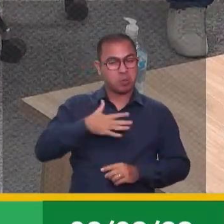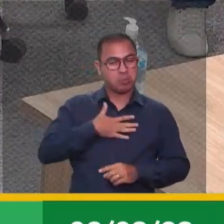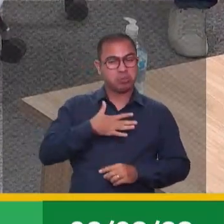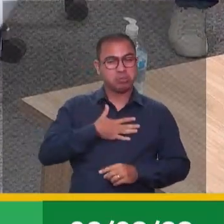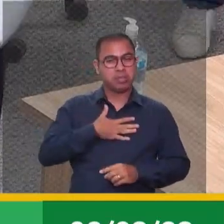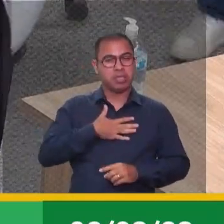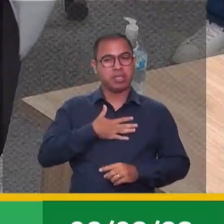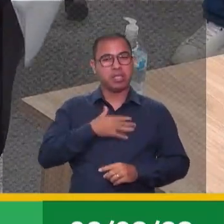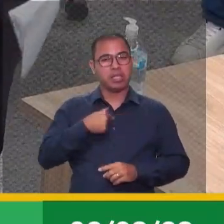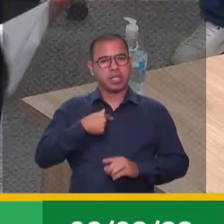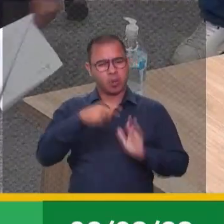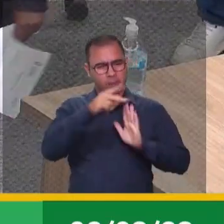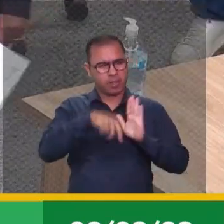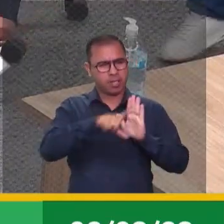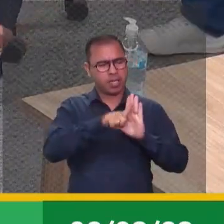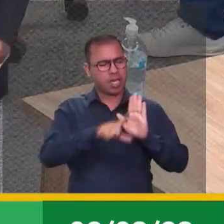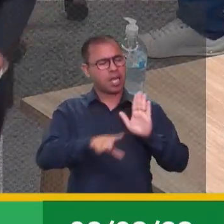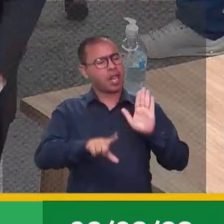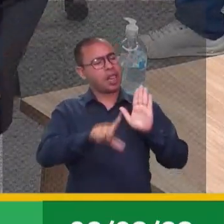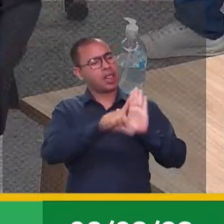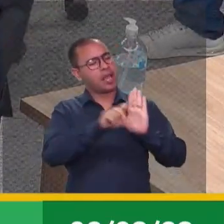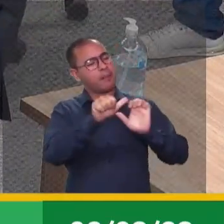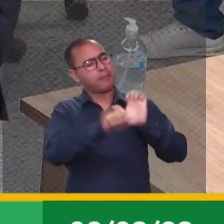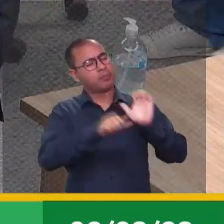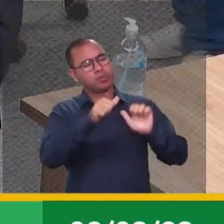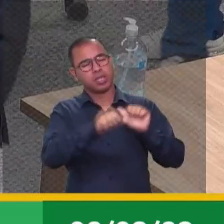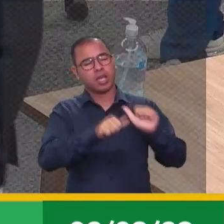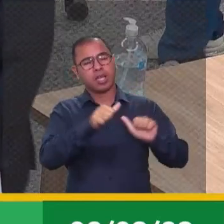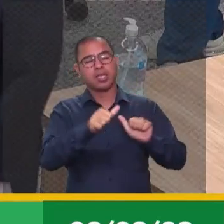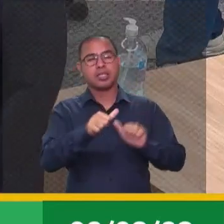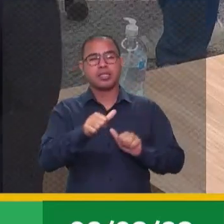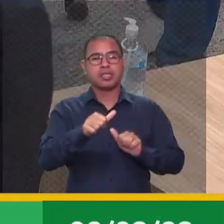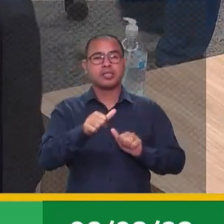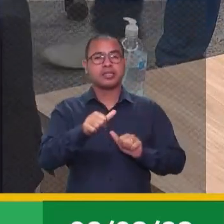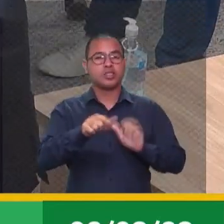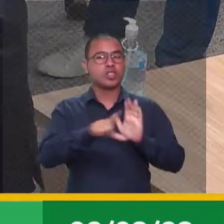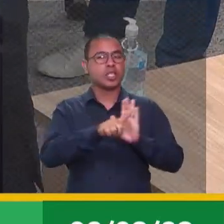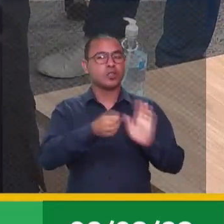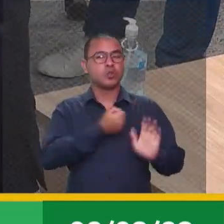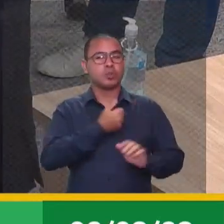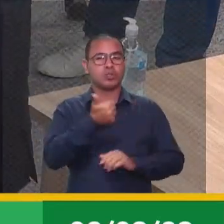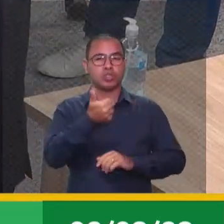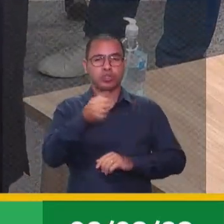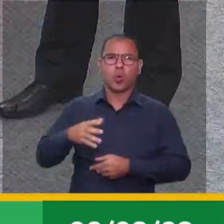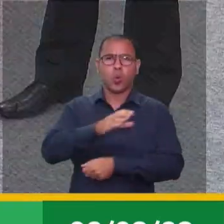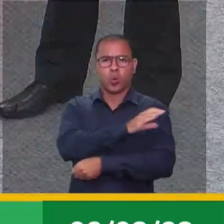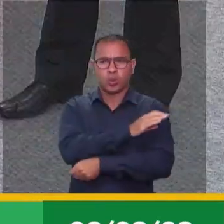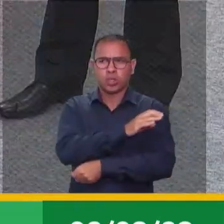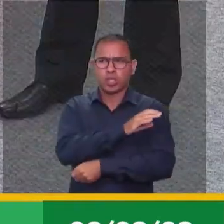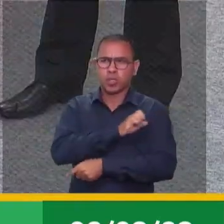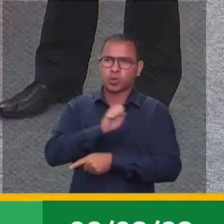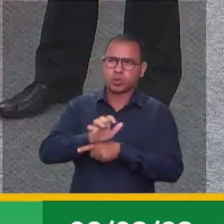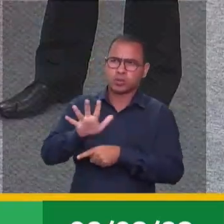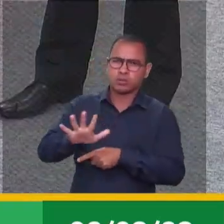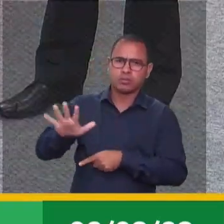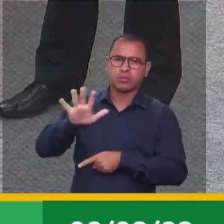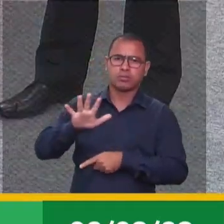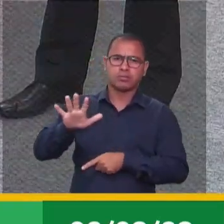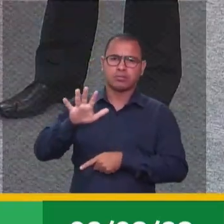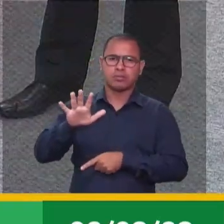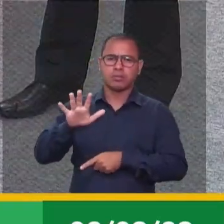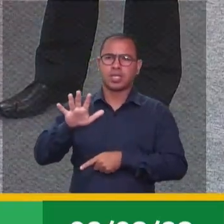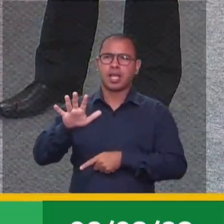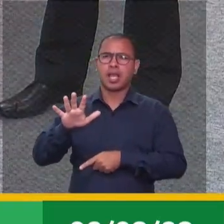altera uma lei estadual e cria a delegacia especial da Mulher em Jaraguá já o deputado